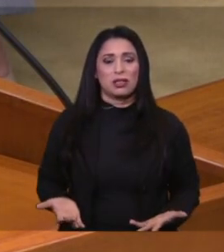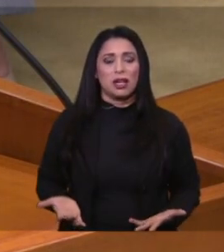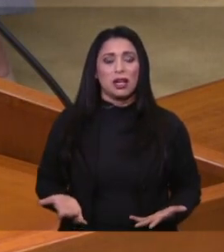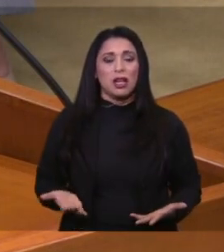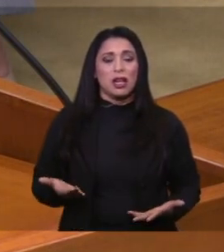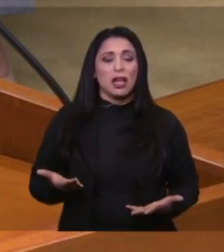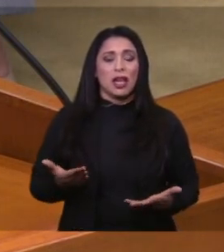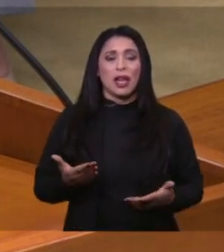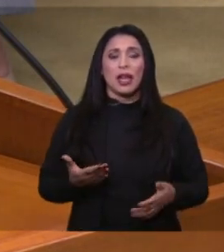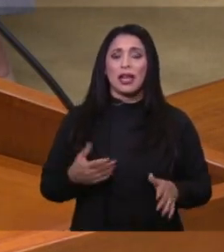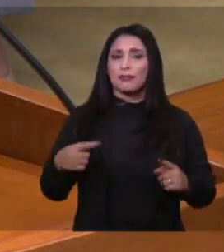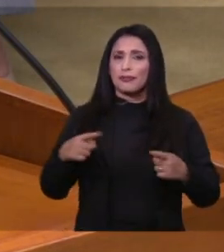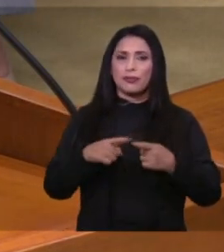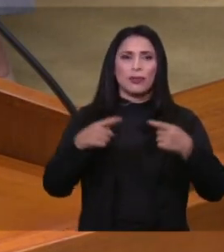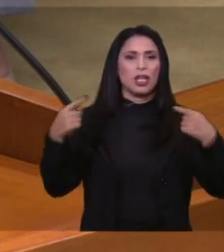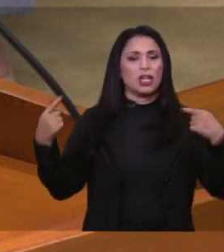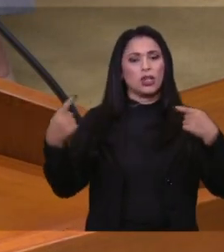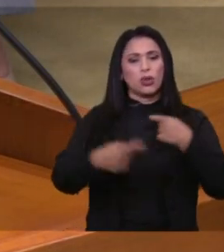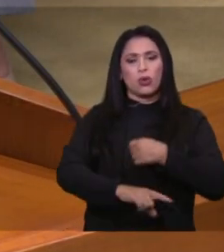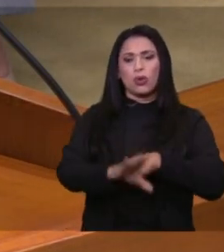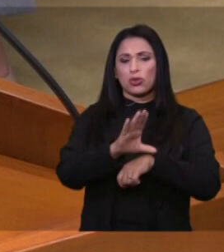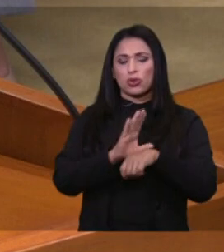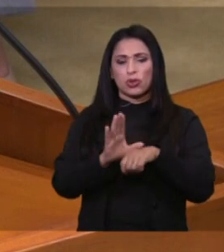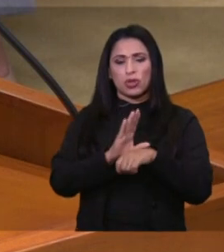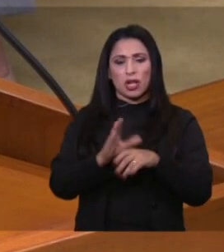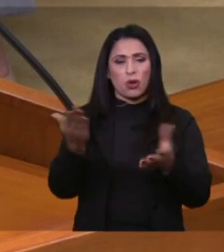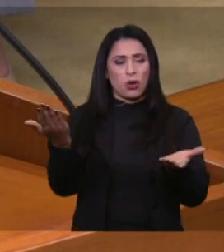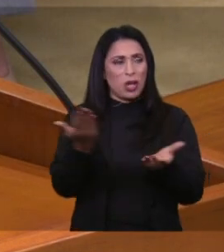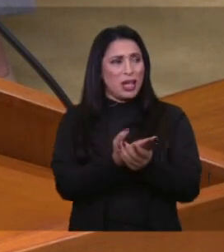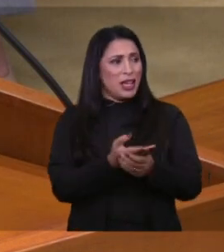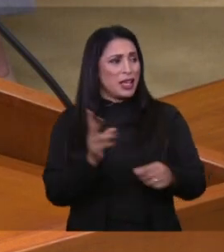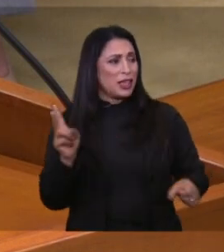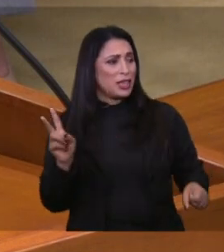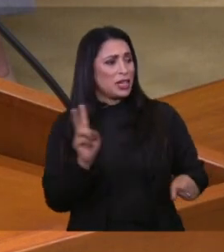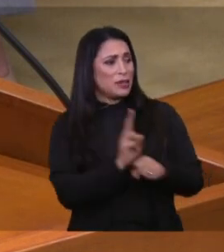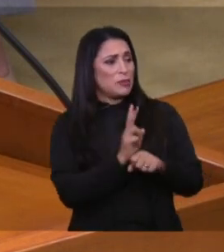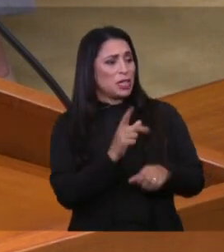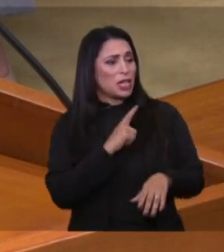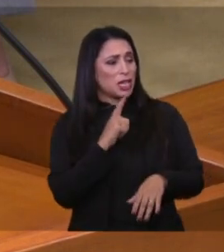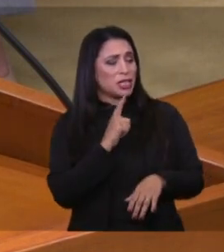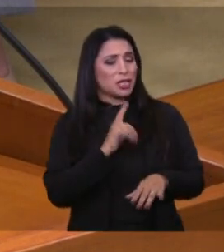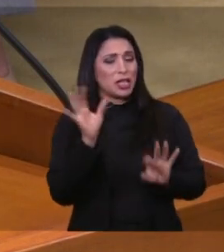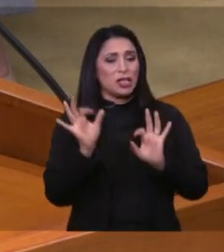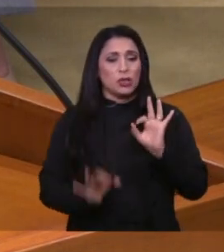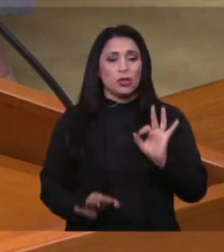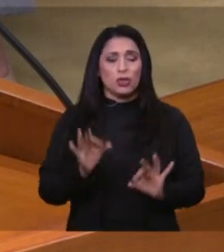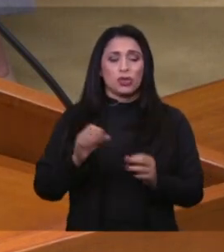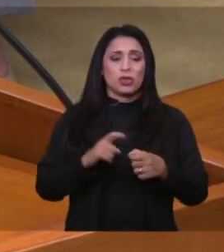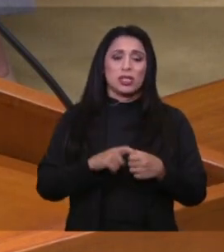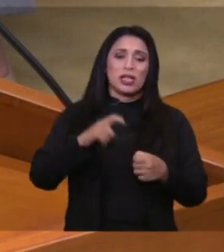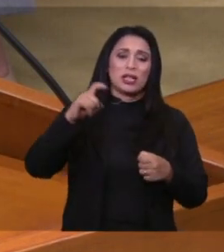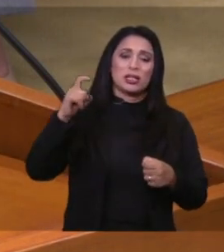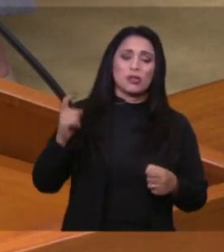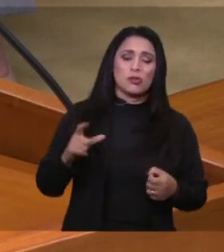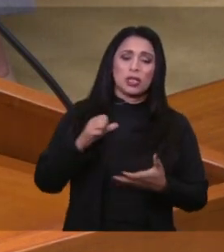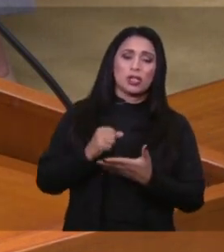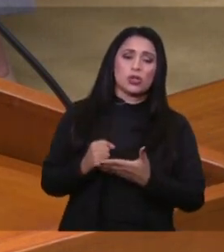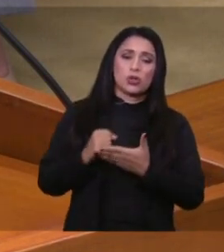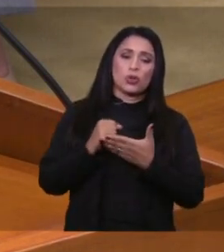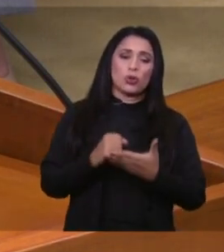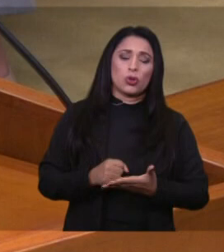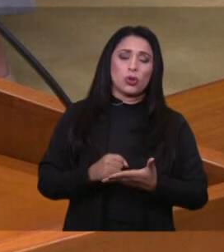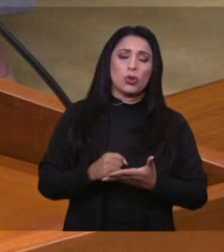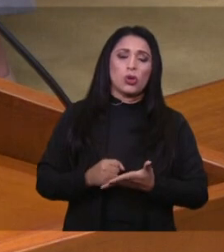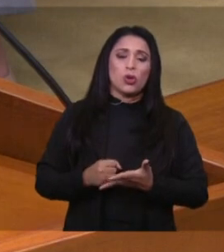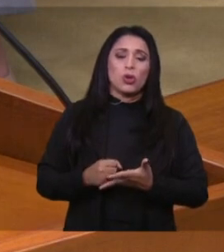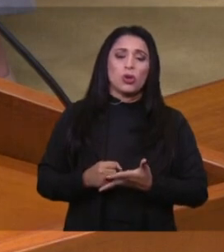cobranças inconstitucionais. Cada liminar que é proferida no judiciário independente em socorro dos contribuintes,